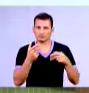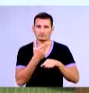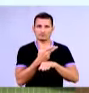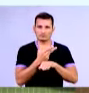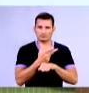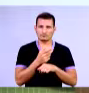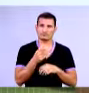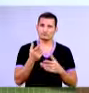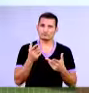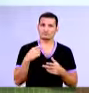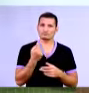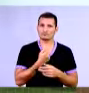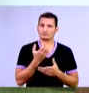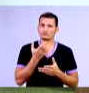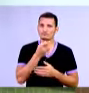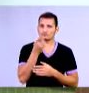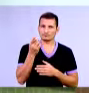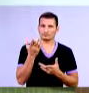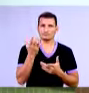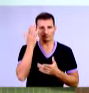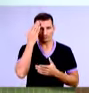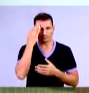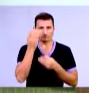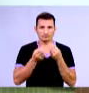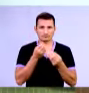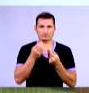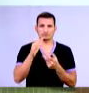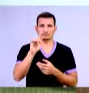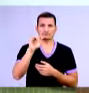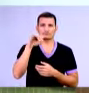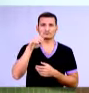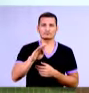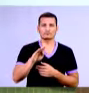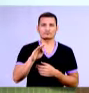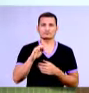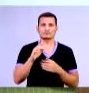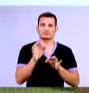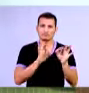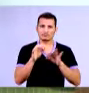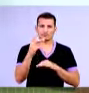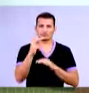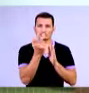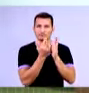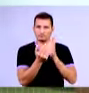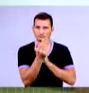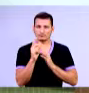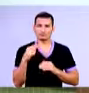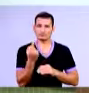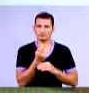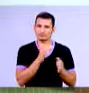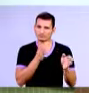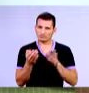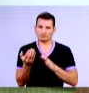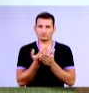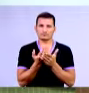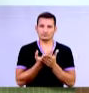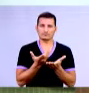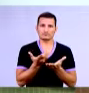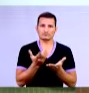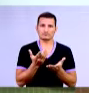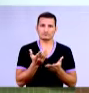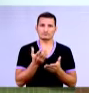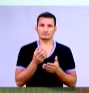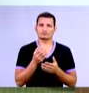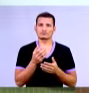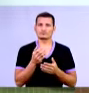você domine, por exemplo, o GIMP para manipulação das suas imagens, né? E nós, durante as aulas, forneceremos alguns elementos para isso, para que